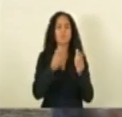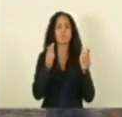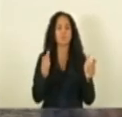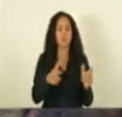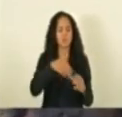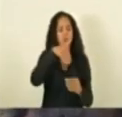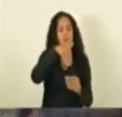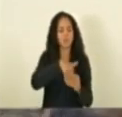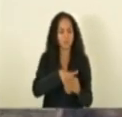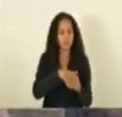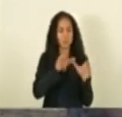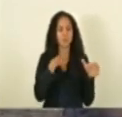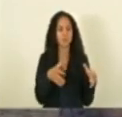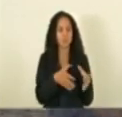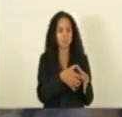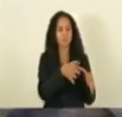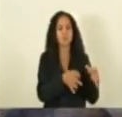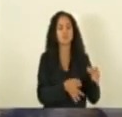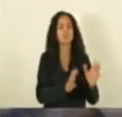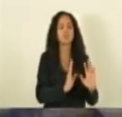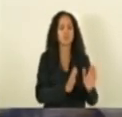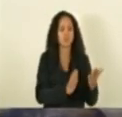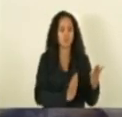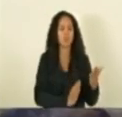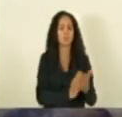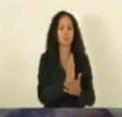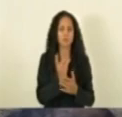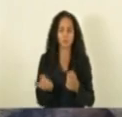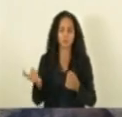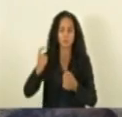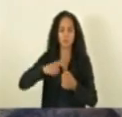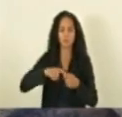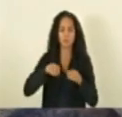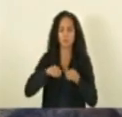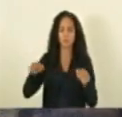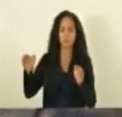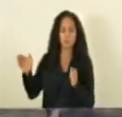dos votos na Comissão de Justiça, tendo pela aprovação, devolvo à mesa.